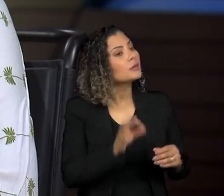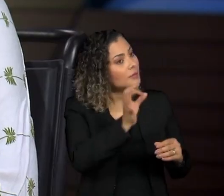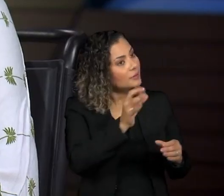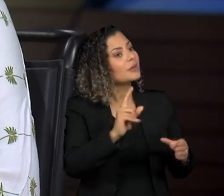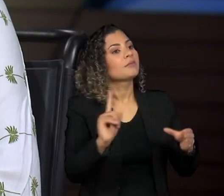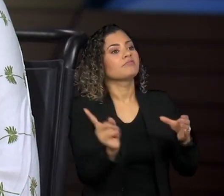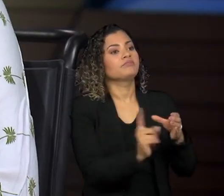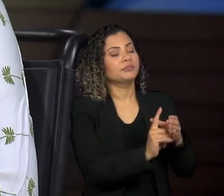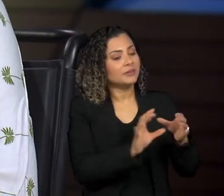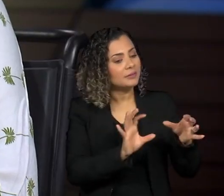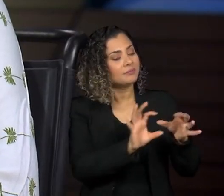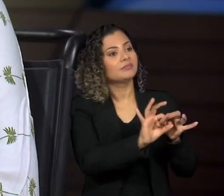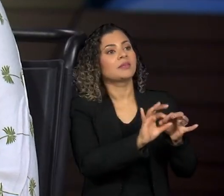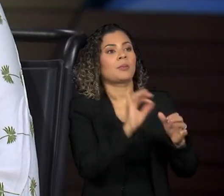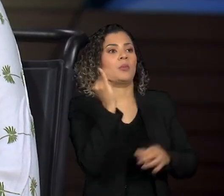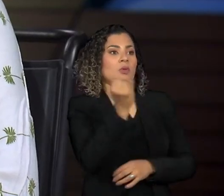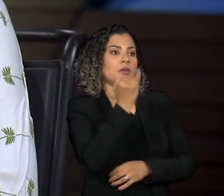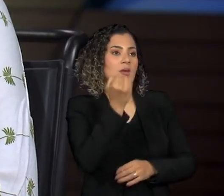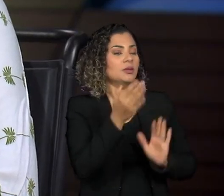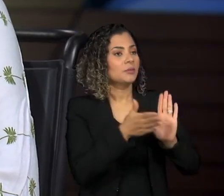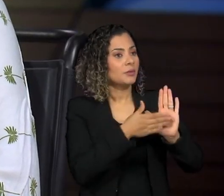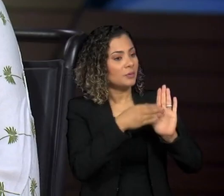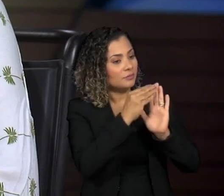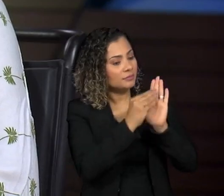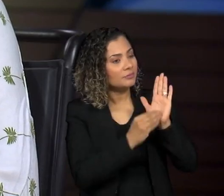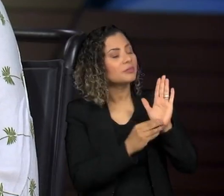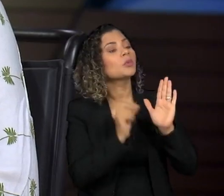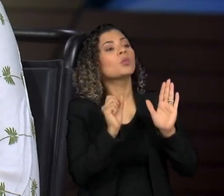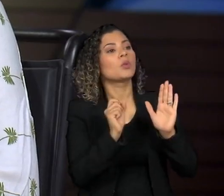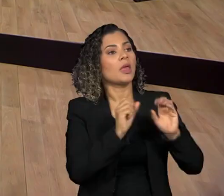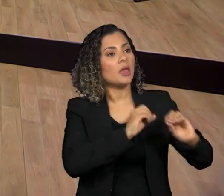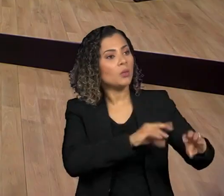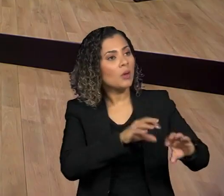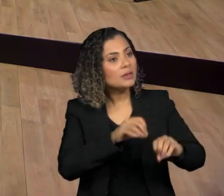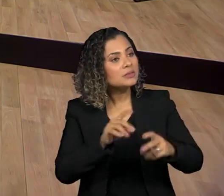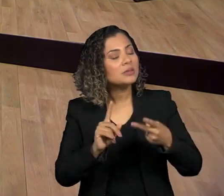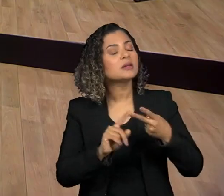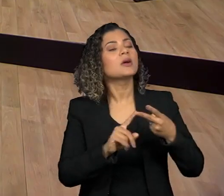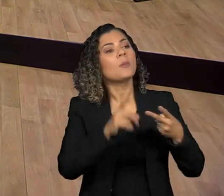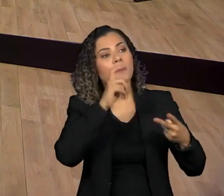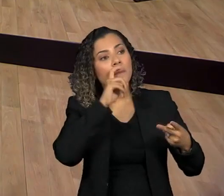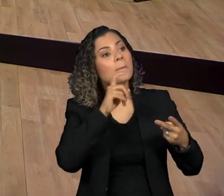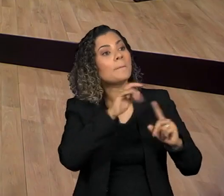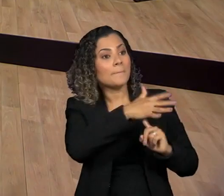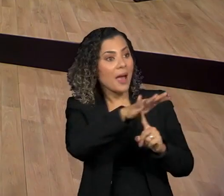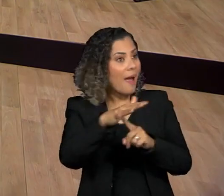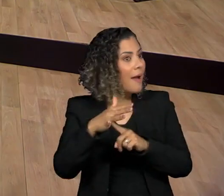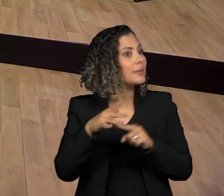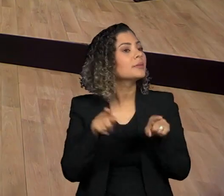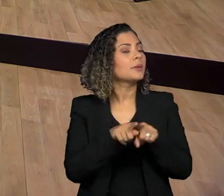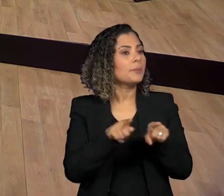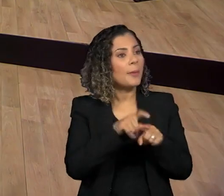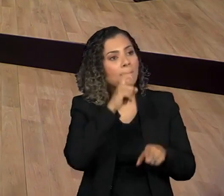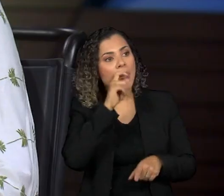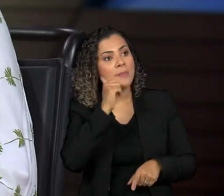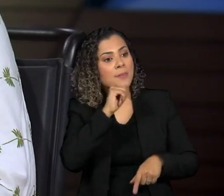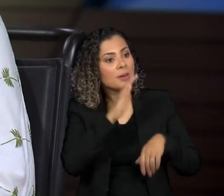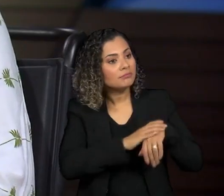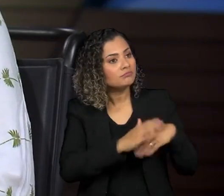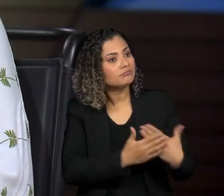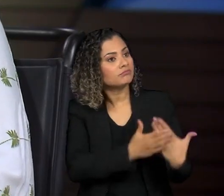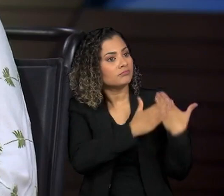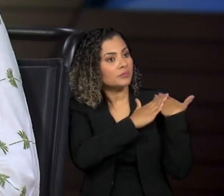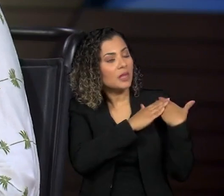que eu acho que é importante mesmo, né? Então, das políticas públicas, né? Envolvendo a educação, os parques que são interligados, eles não são só parques que as